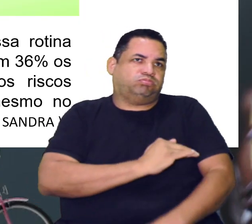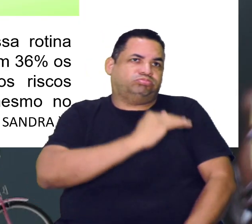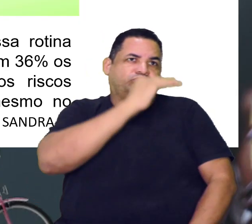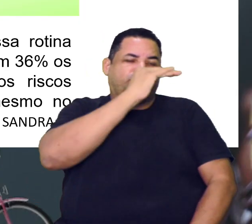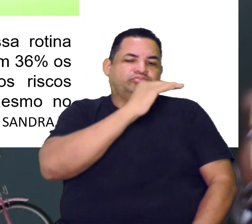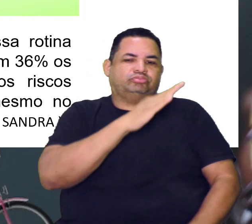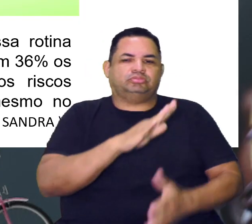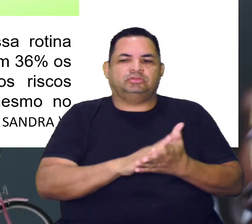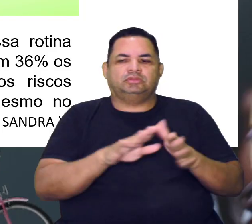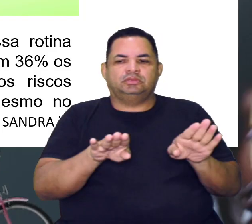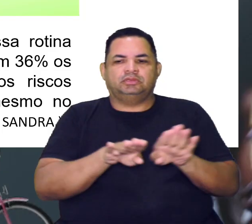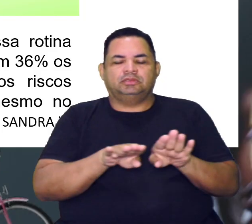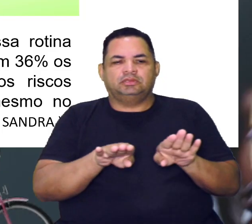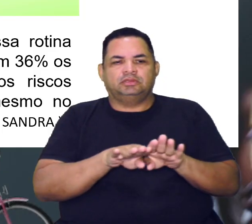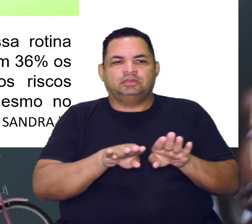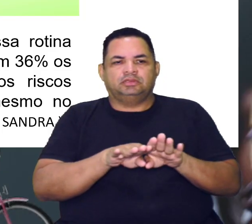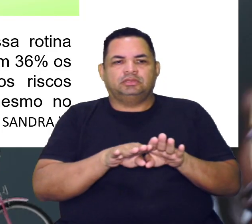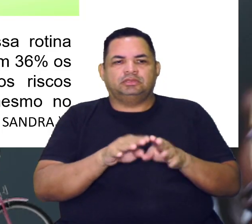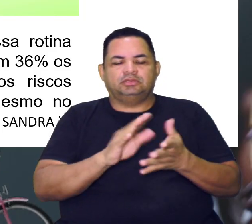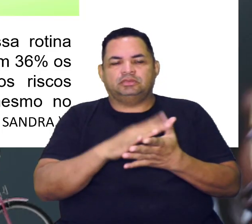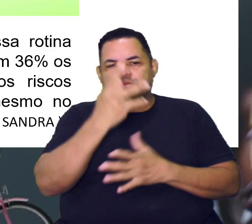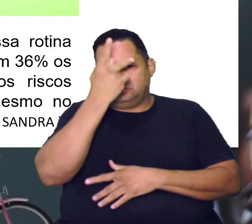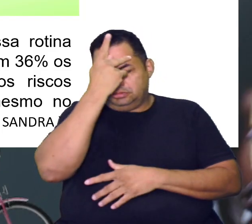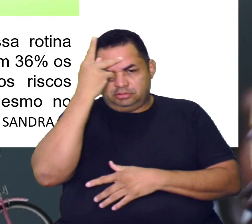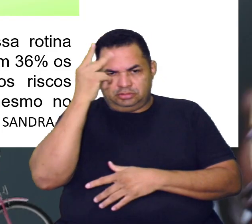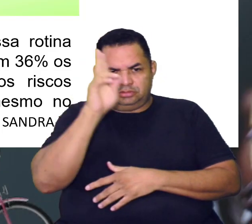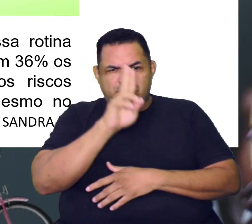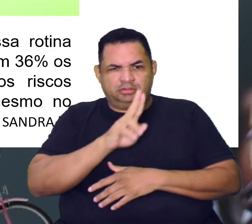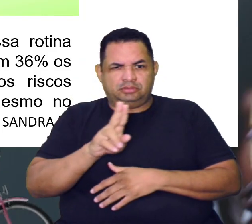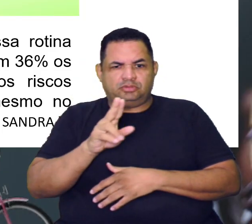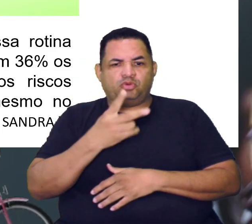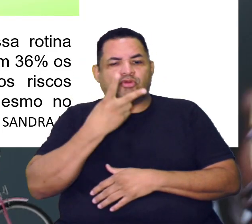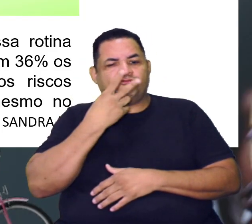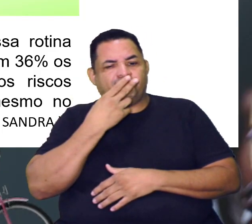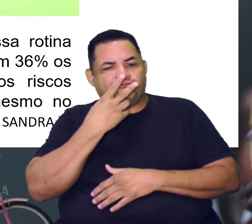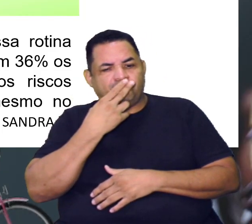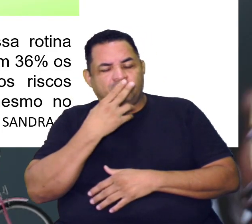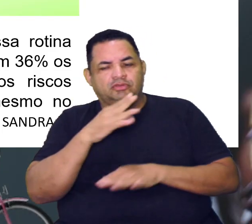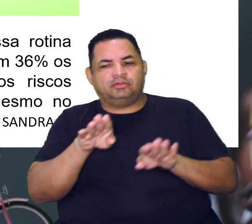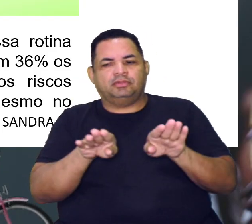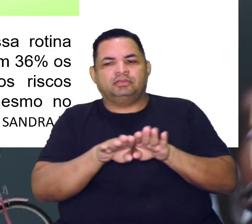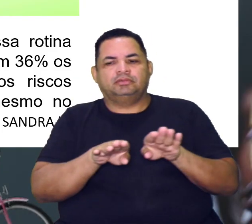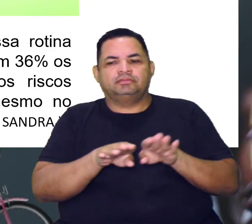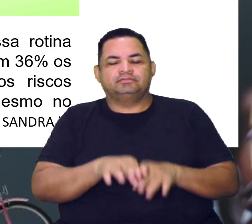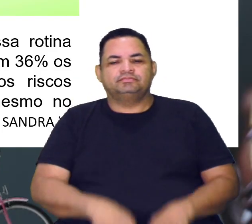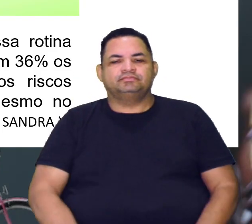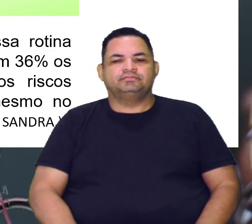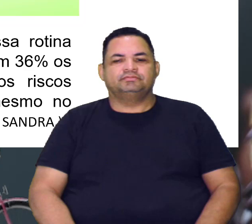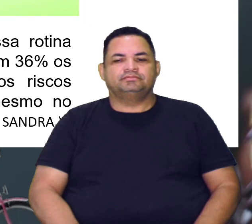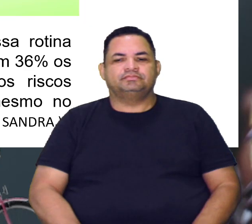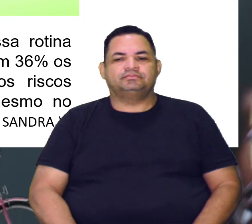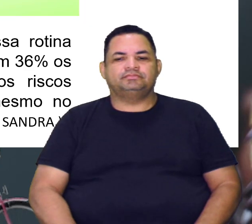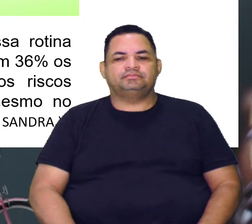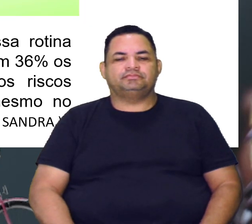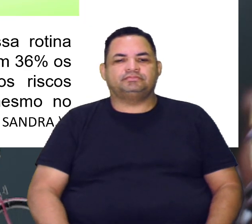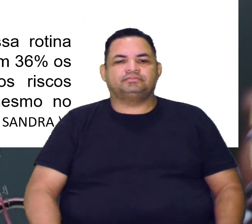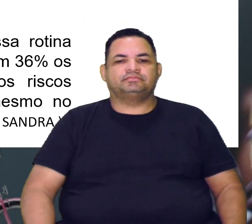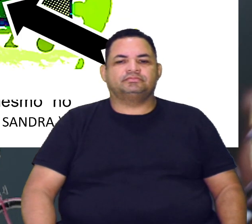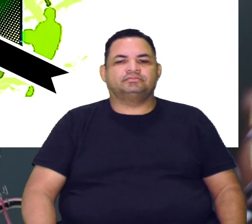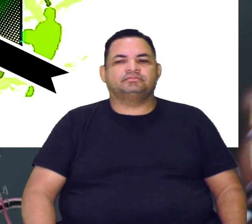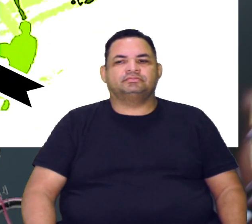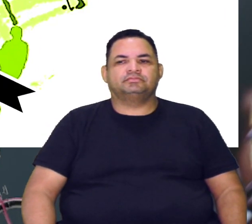tá? Até mesmo em pessoas que fazem uso aí do tabaco, do cigarro, certo?